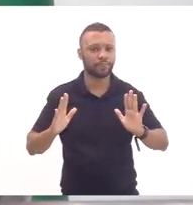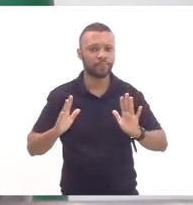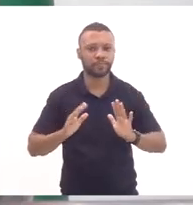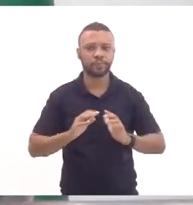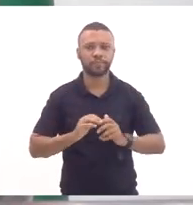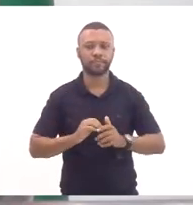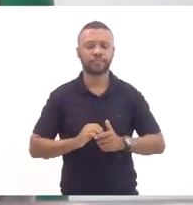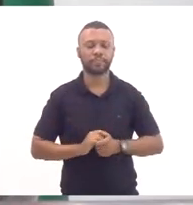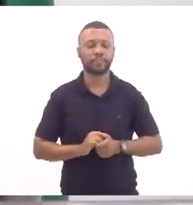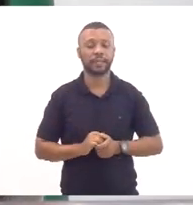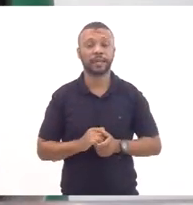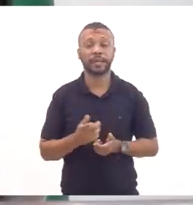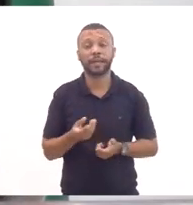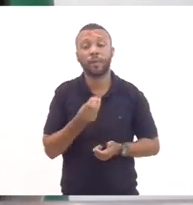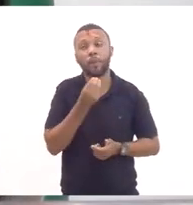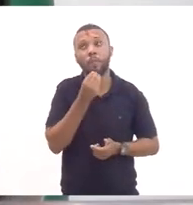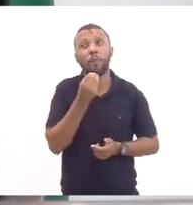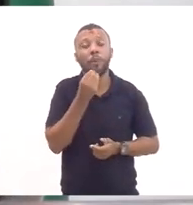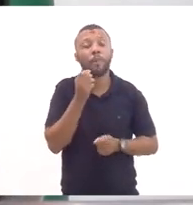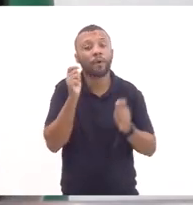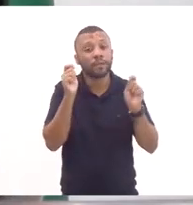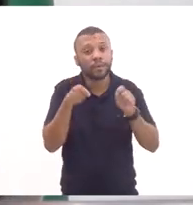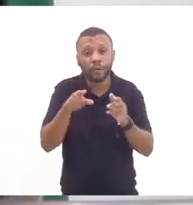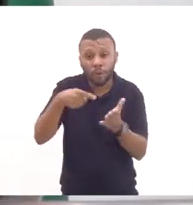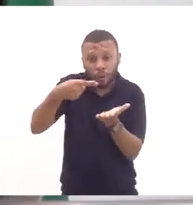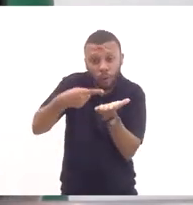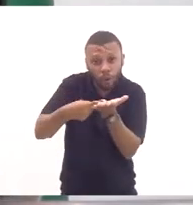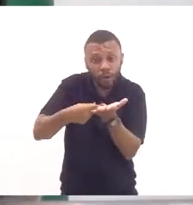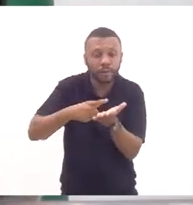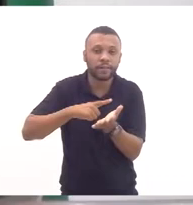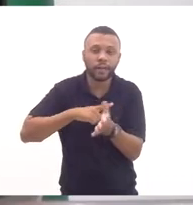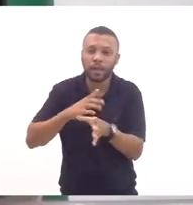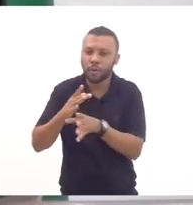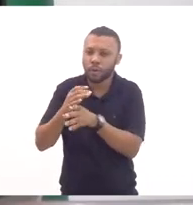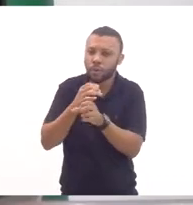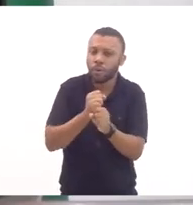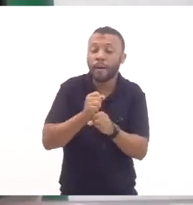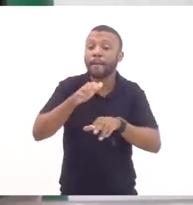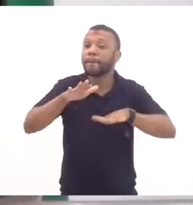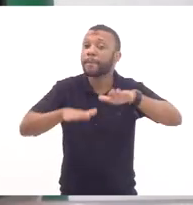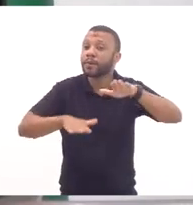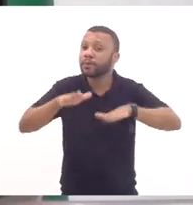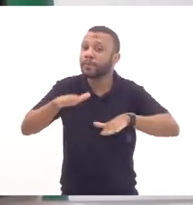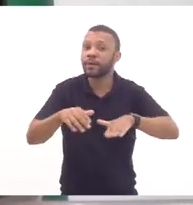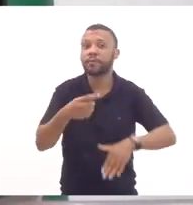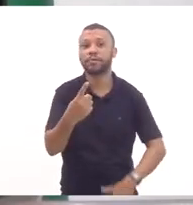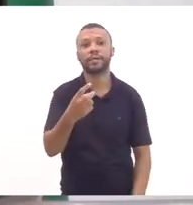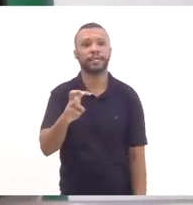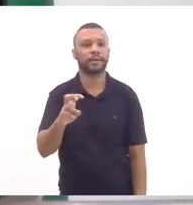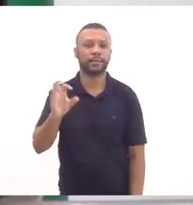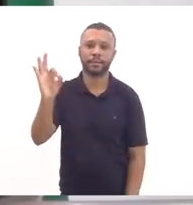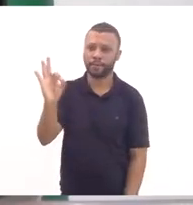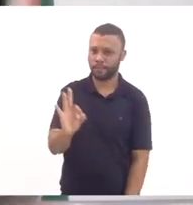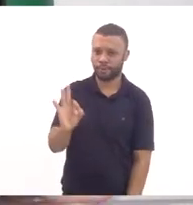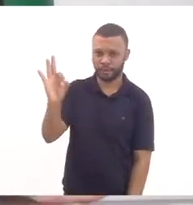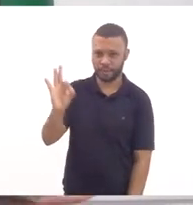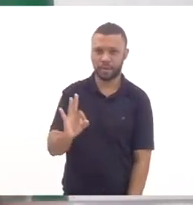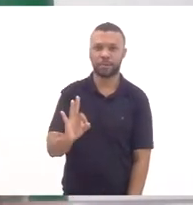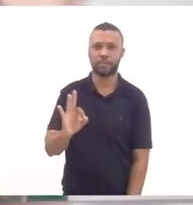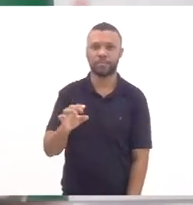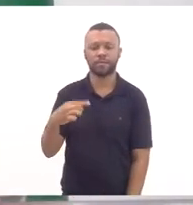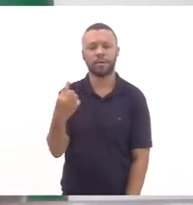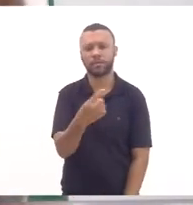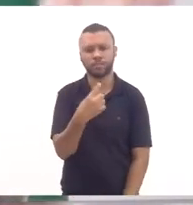E que possivelmente o acordo vai girar em torno de 15%. E para que a